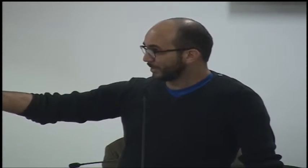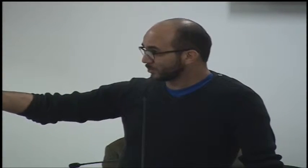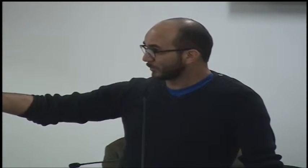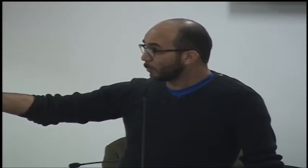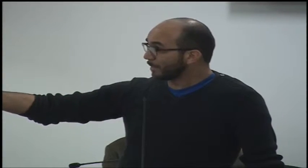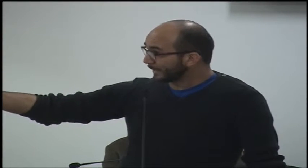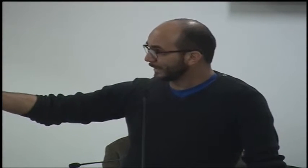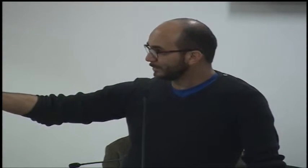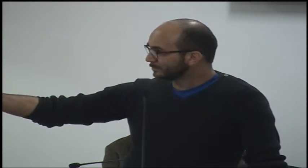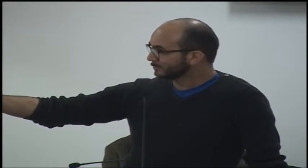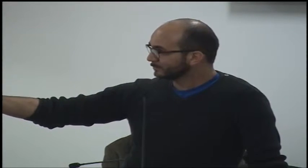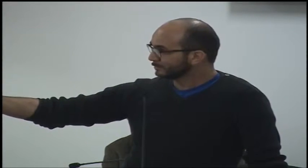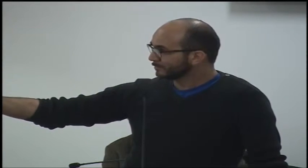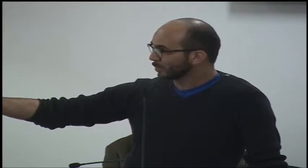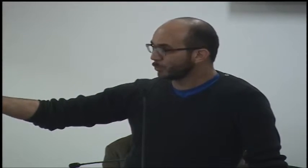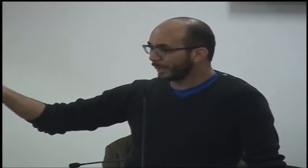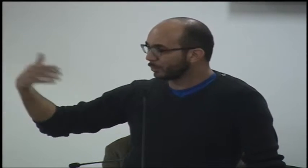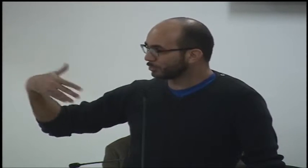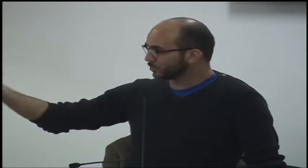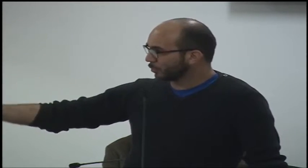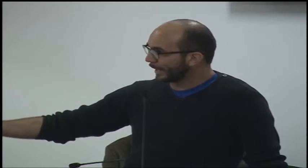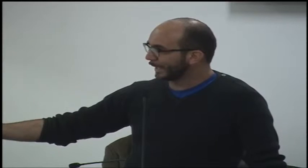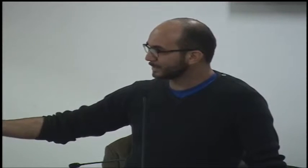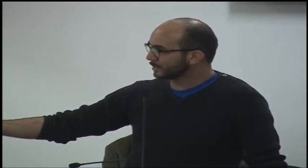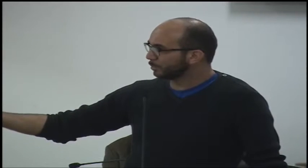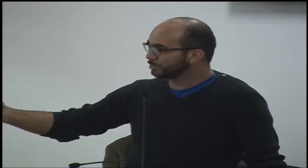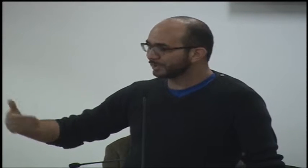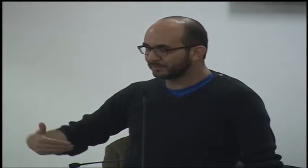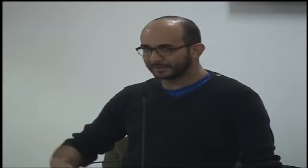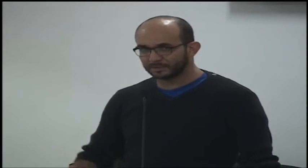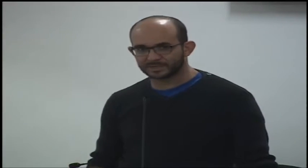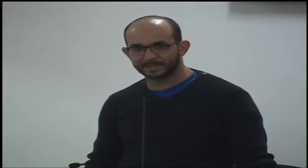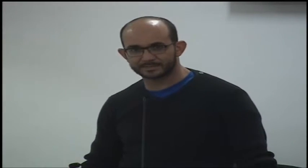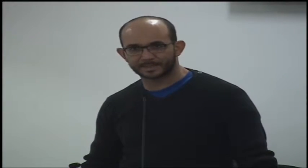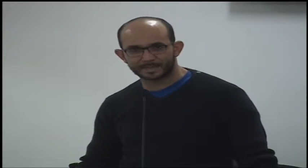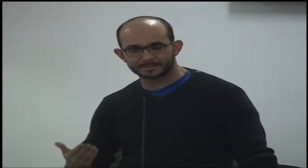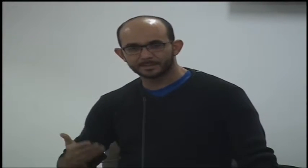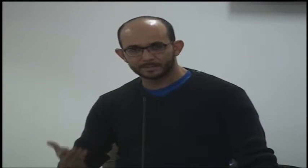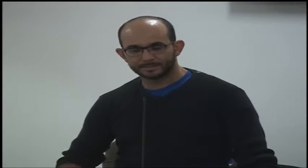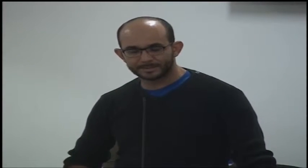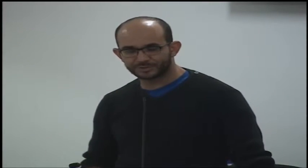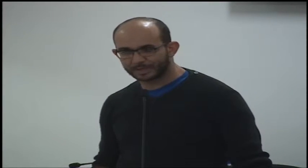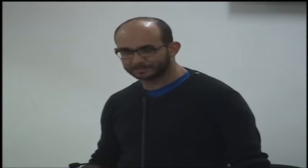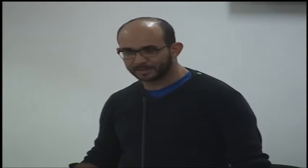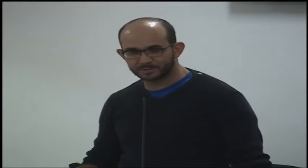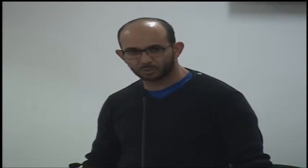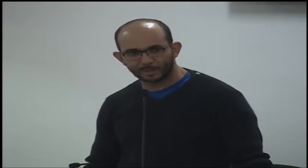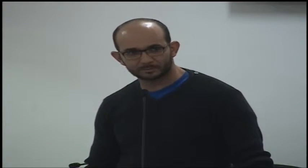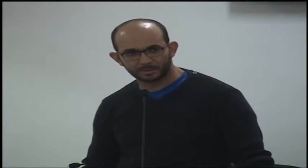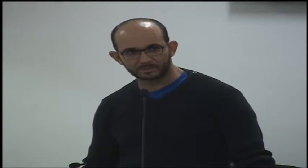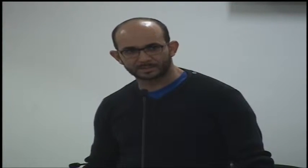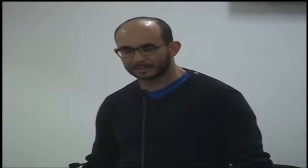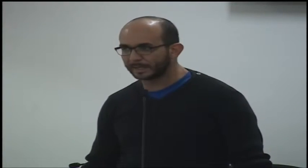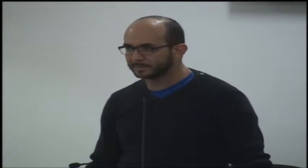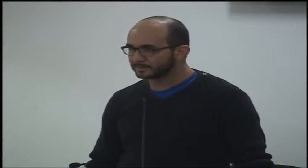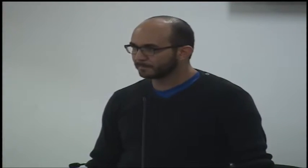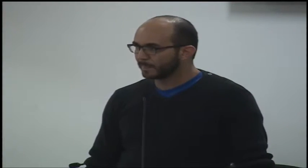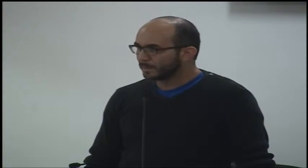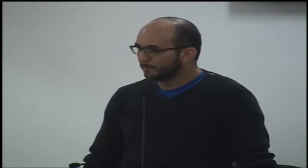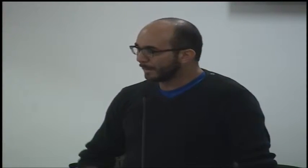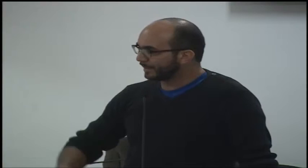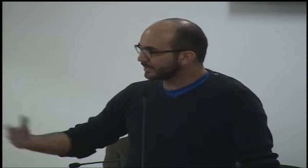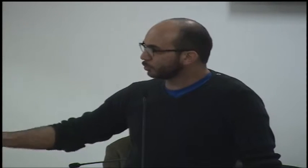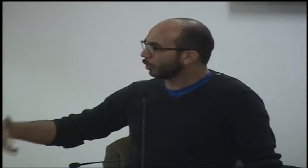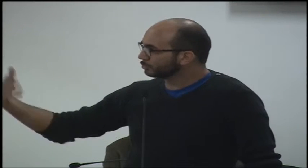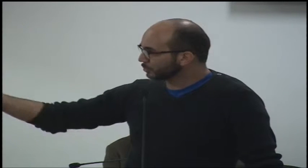o pessoal da Umbanda, com quem eu construí uma relação e pude defendê-los aqui nesta casa desde há 3 ou 4 anos atrás.